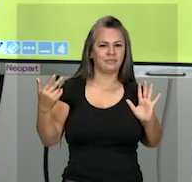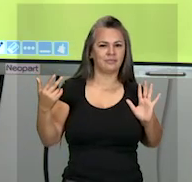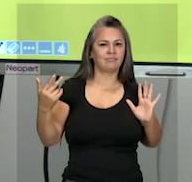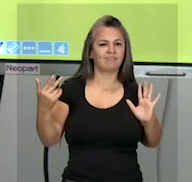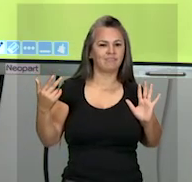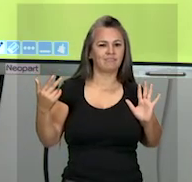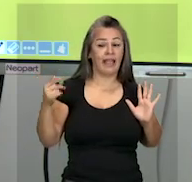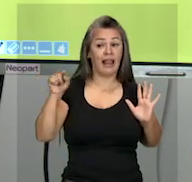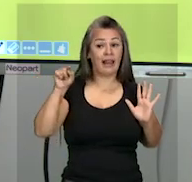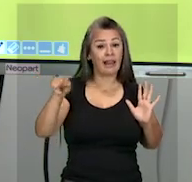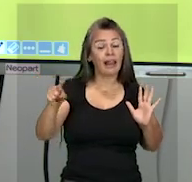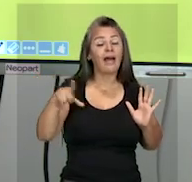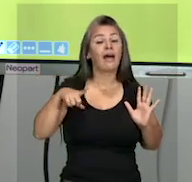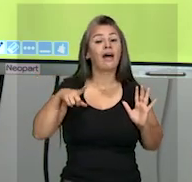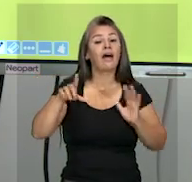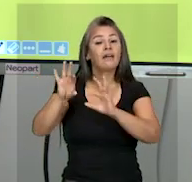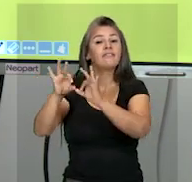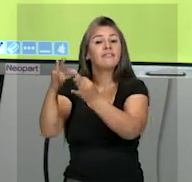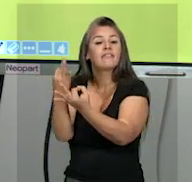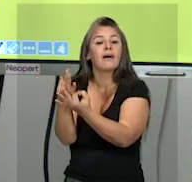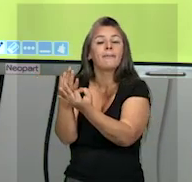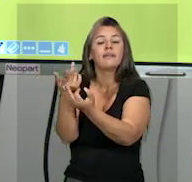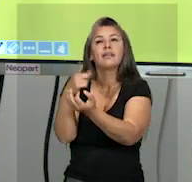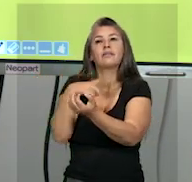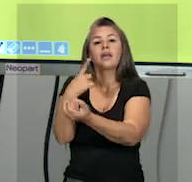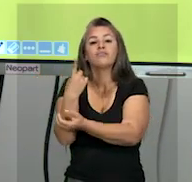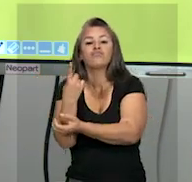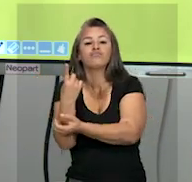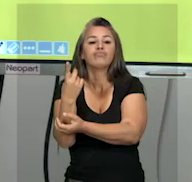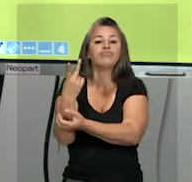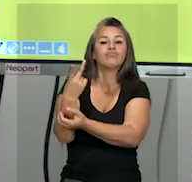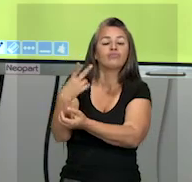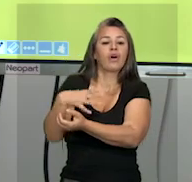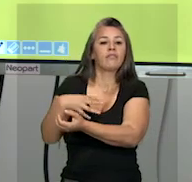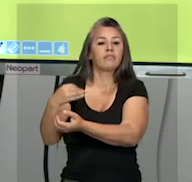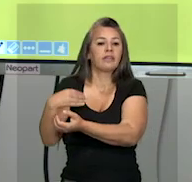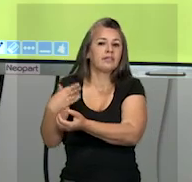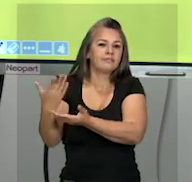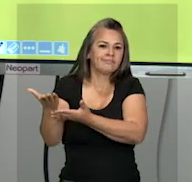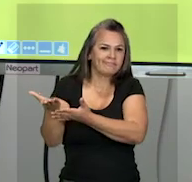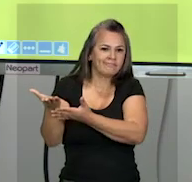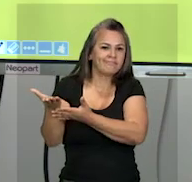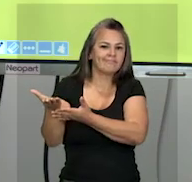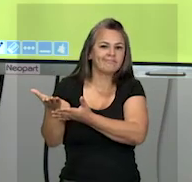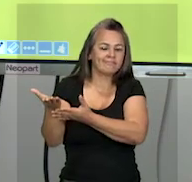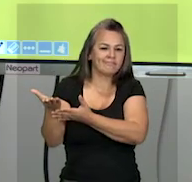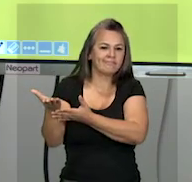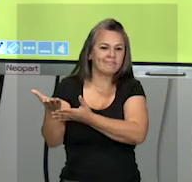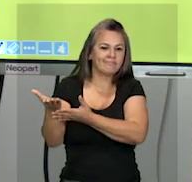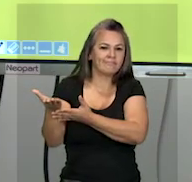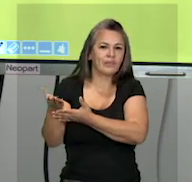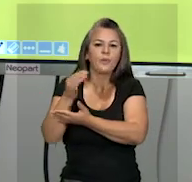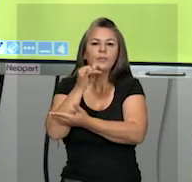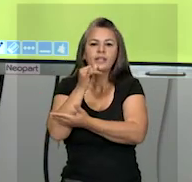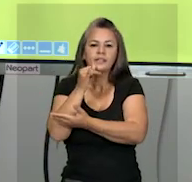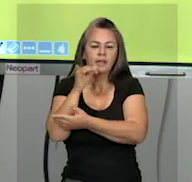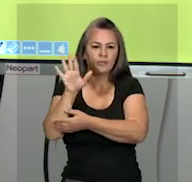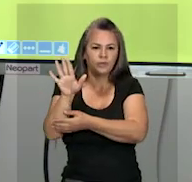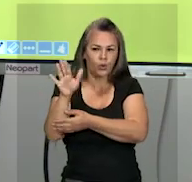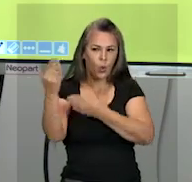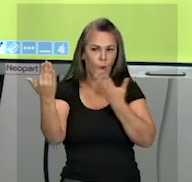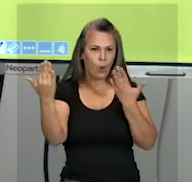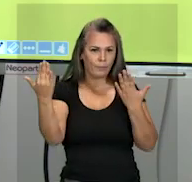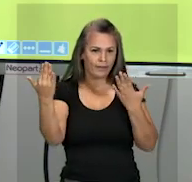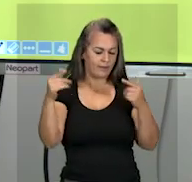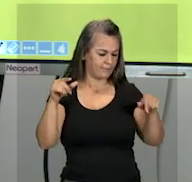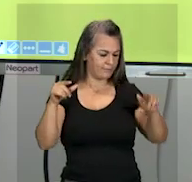gente. Então já há muito tempo eles têm poucos filhos. Então é comum, por exemplo, se a gente pegar o caso do Brasil, quando